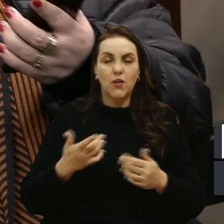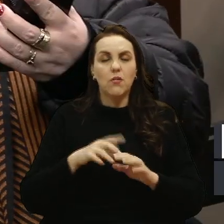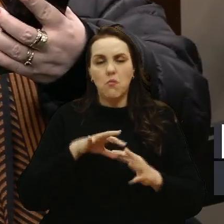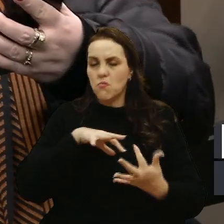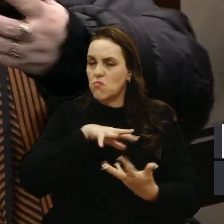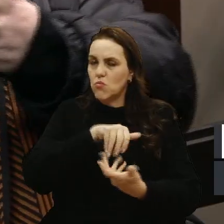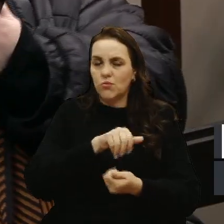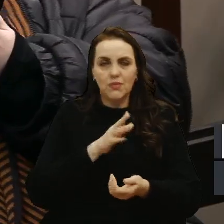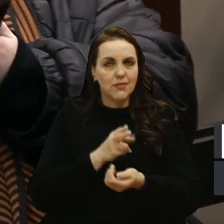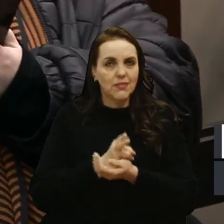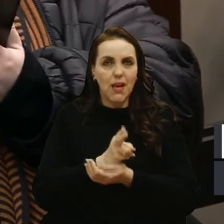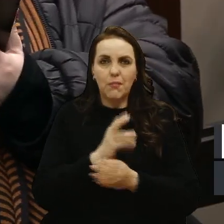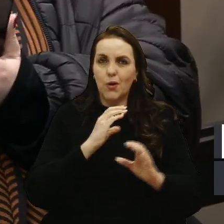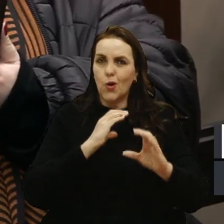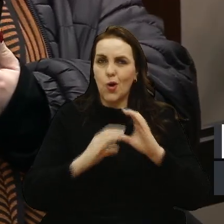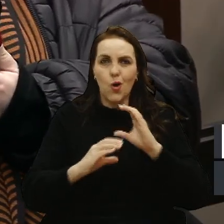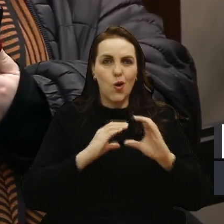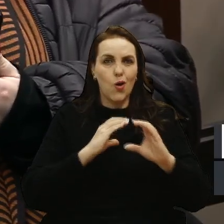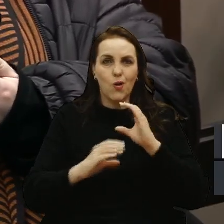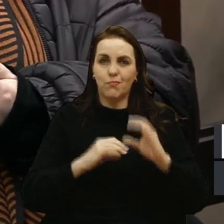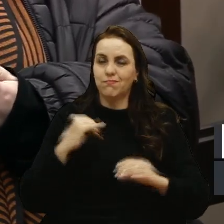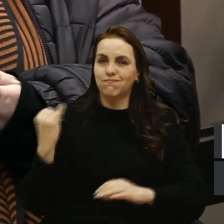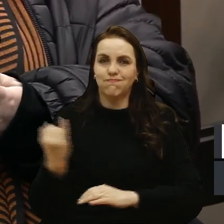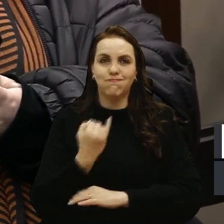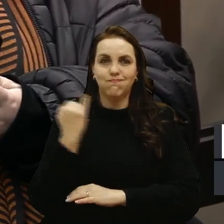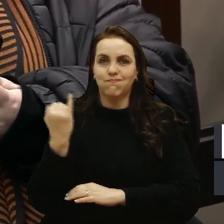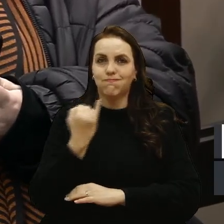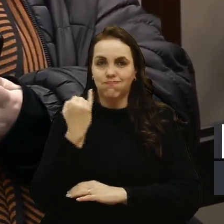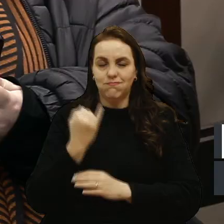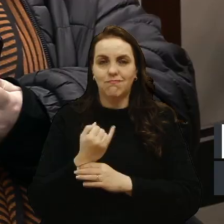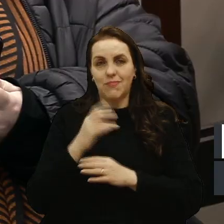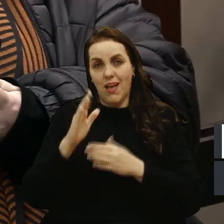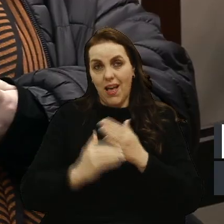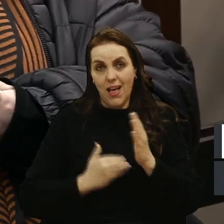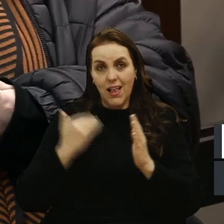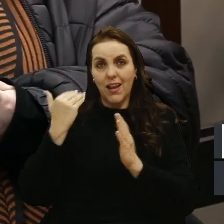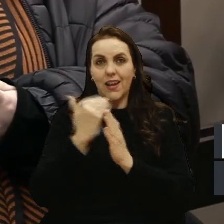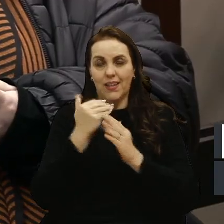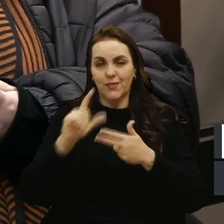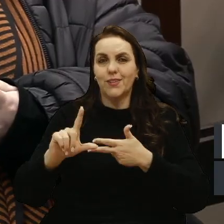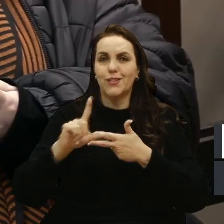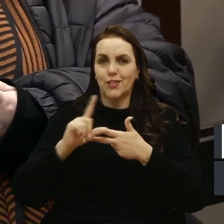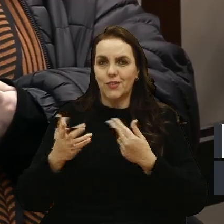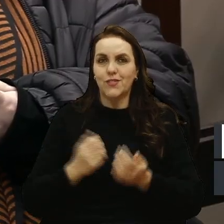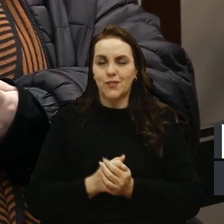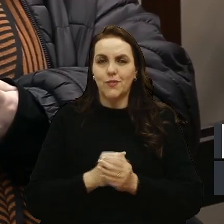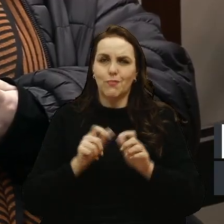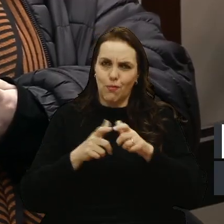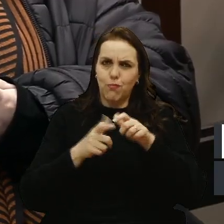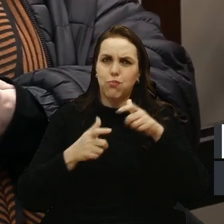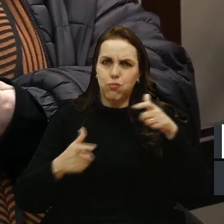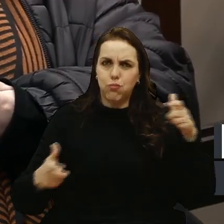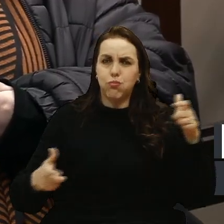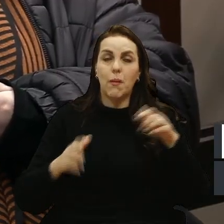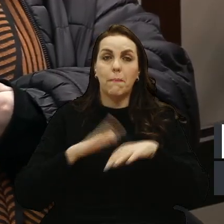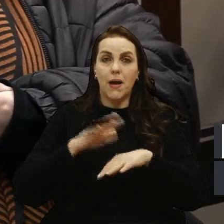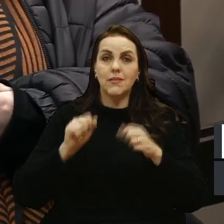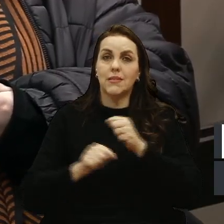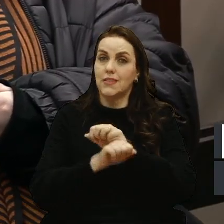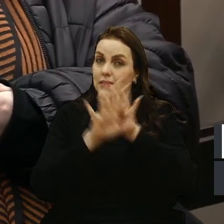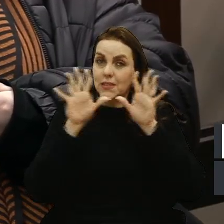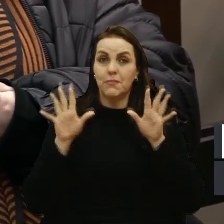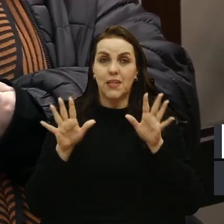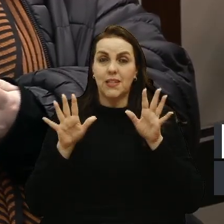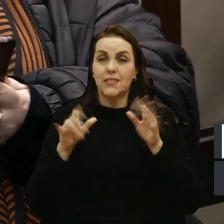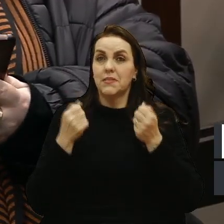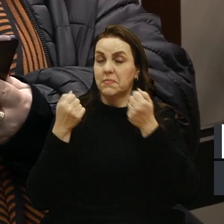mundo é mundo, né? Então, a comunicação é muito importante, além da Casa Legislativa. Então, que só tenha a crescer, quanto mais crescer, mais transparência. Que vão ter que estar colocando as